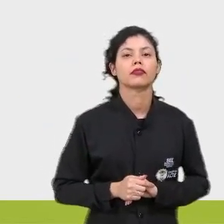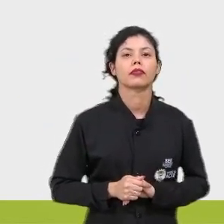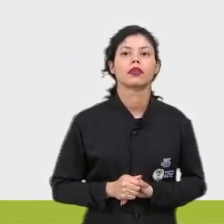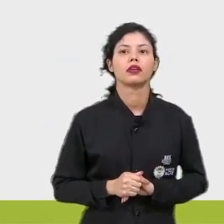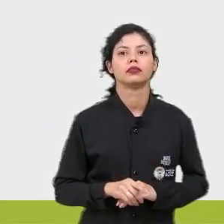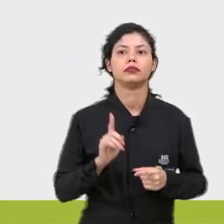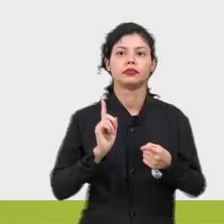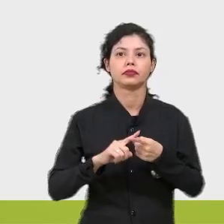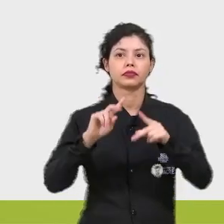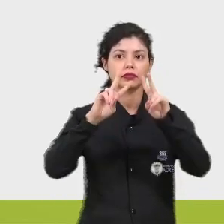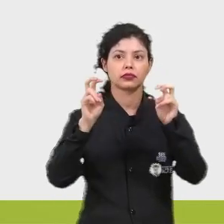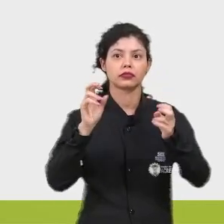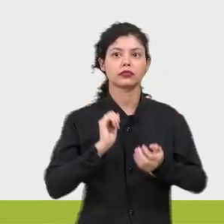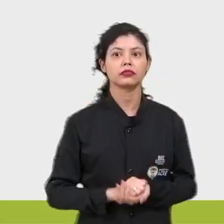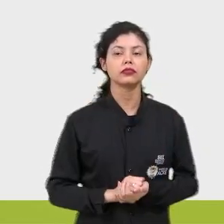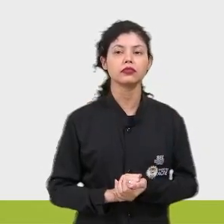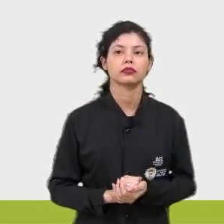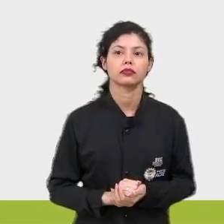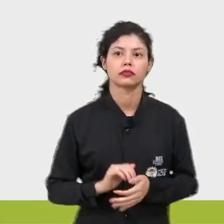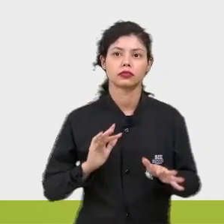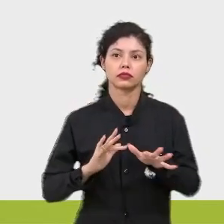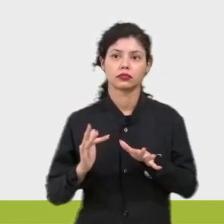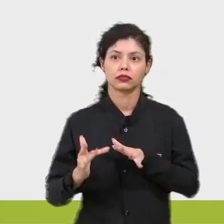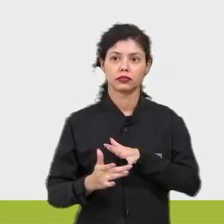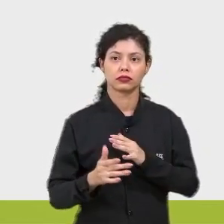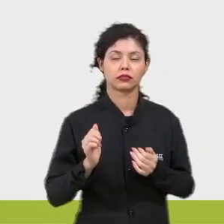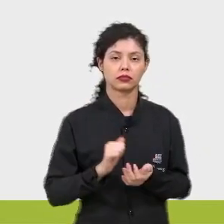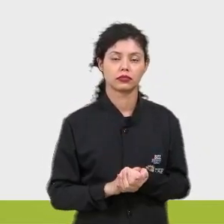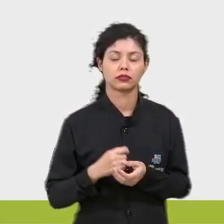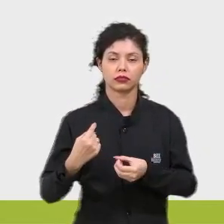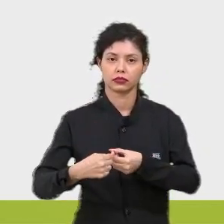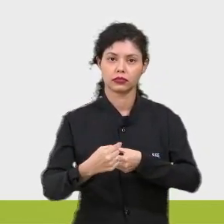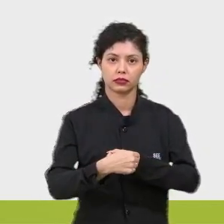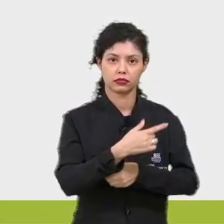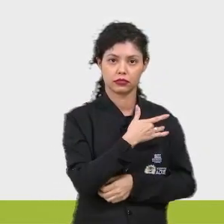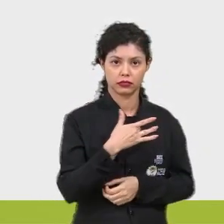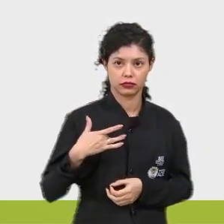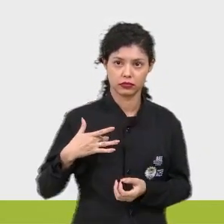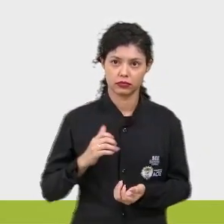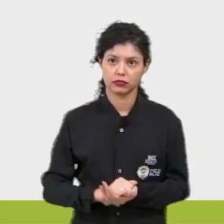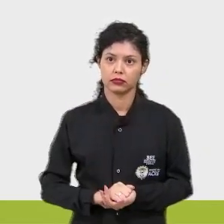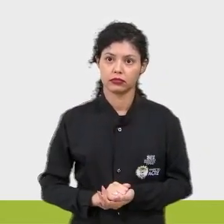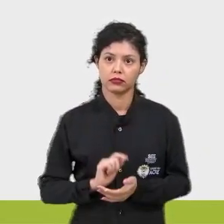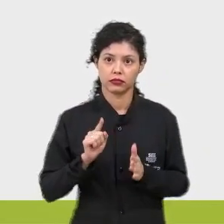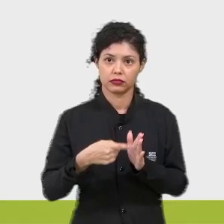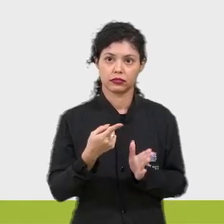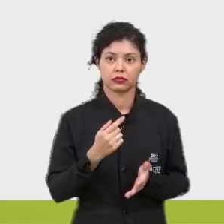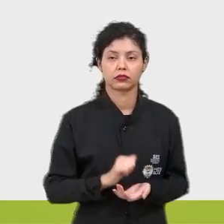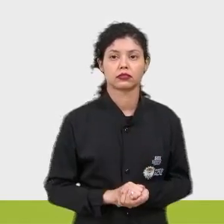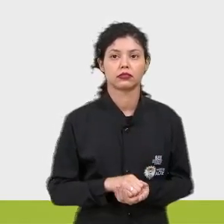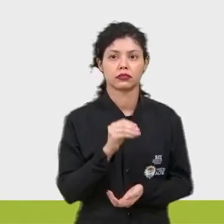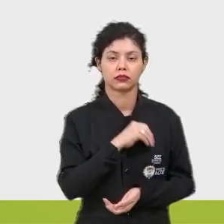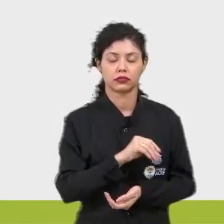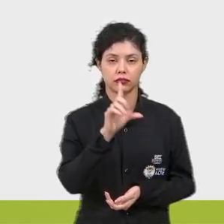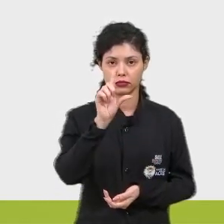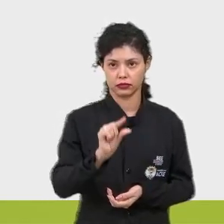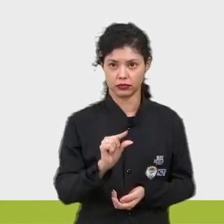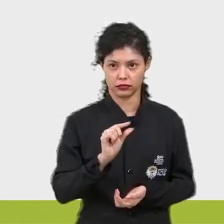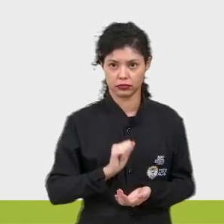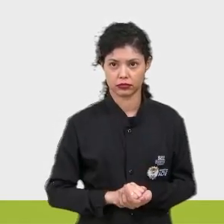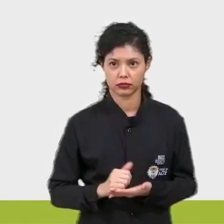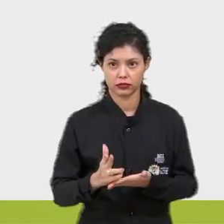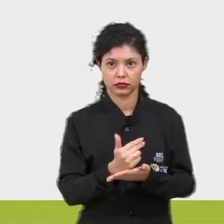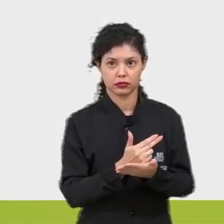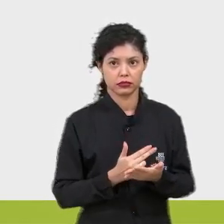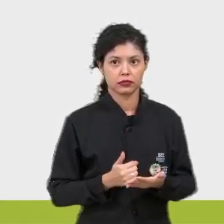Primeiro tem esse títulozinho aí. Rede Municipal de Saúde. Primeiro, o salário é baixo, né? O